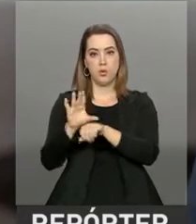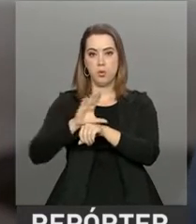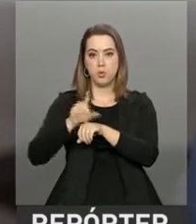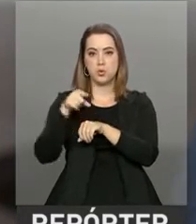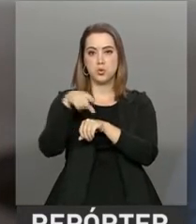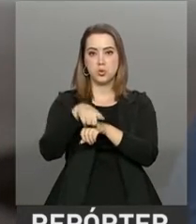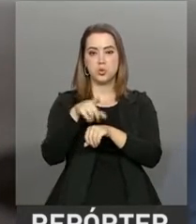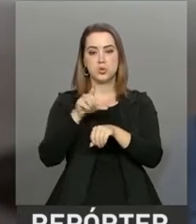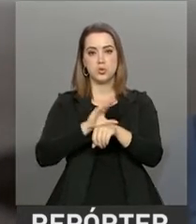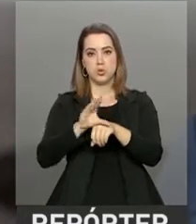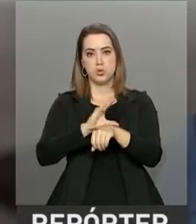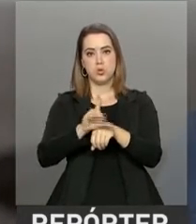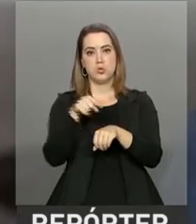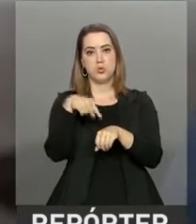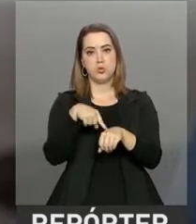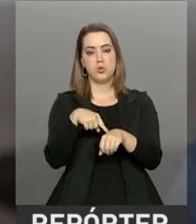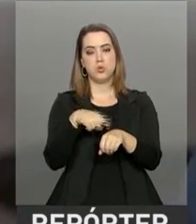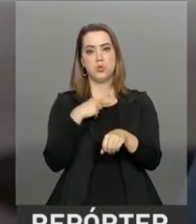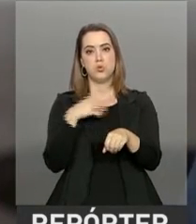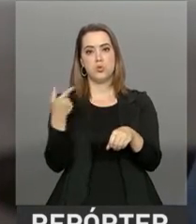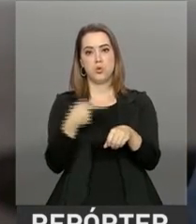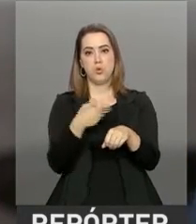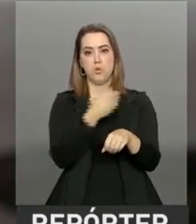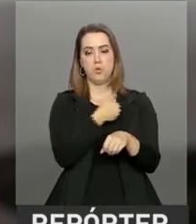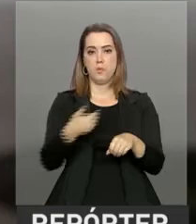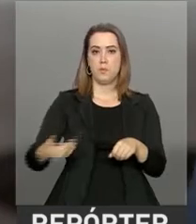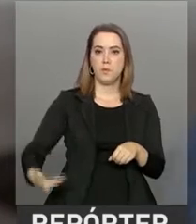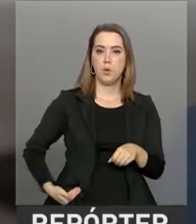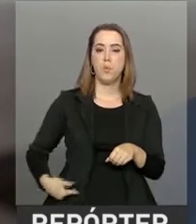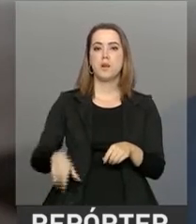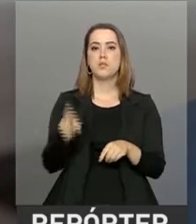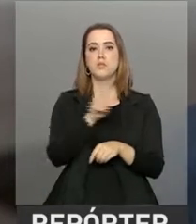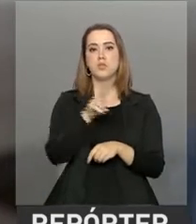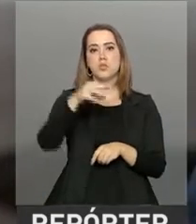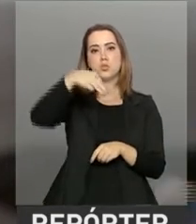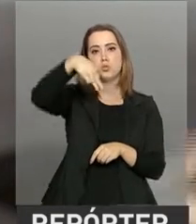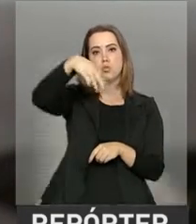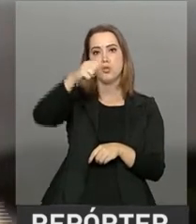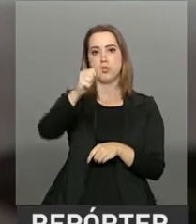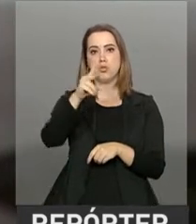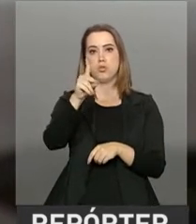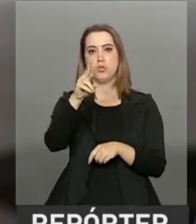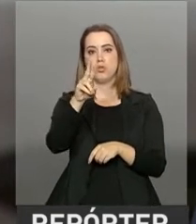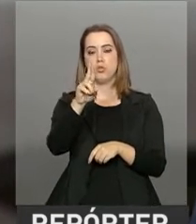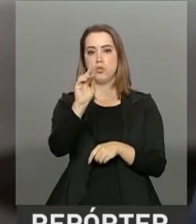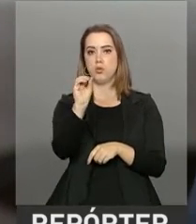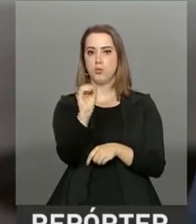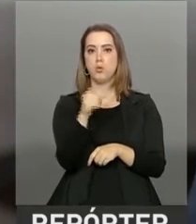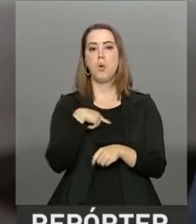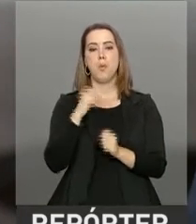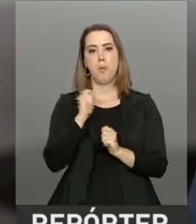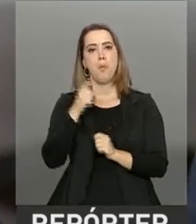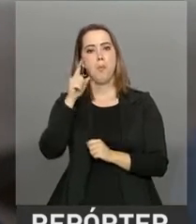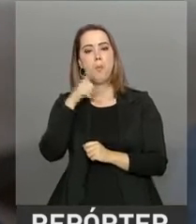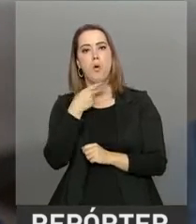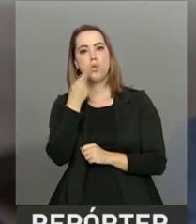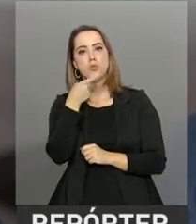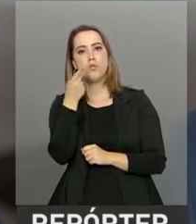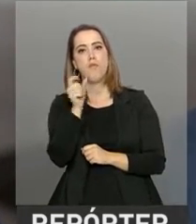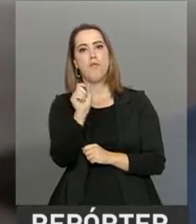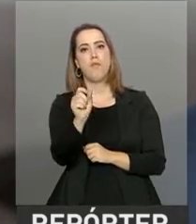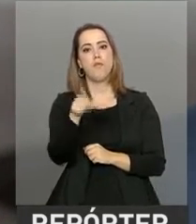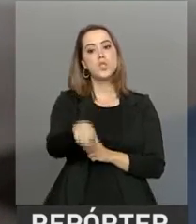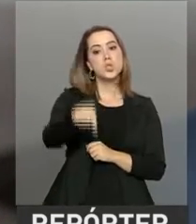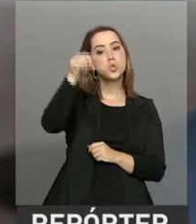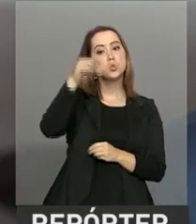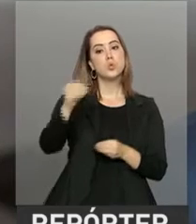leis agora vigentes, o atual presidente Maduro poderá indicar o seu vice, de maneira que, se ele perder o